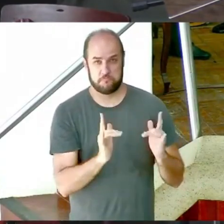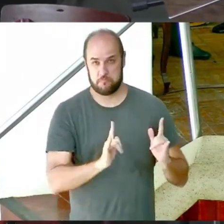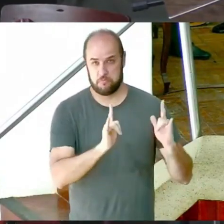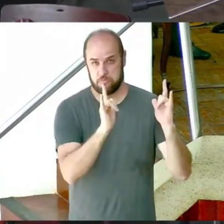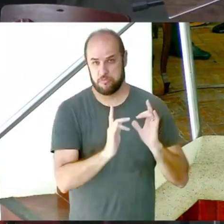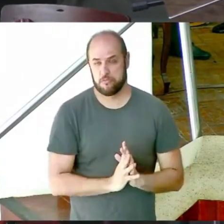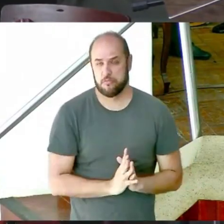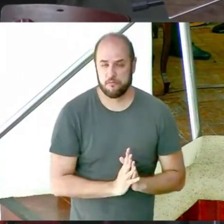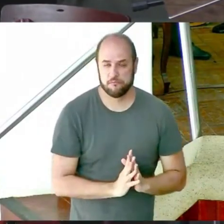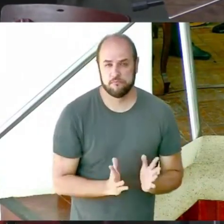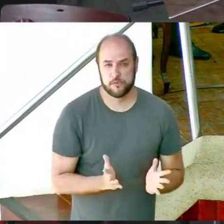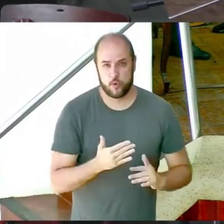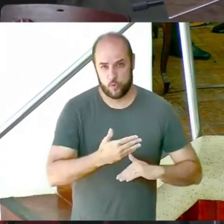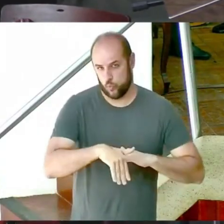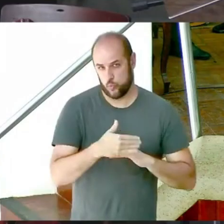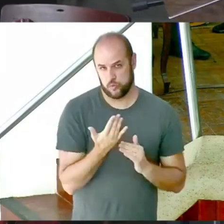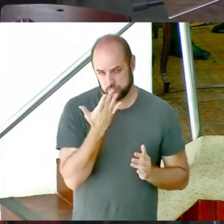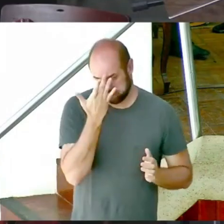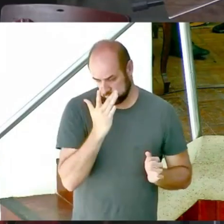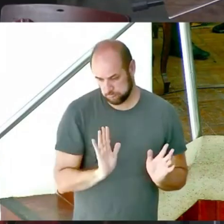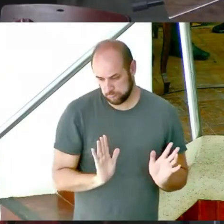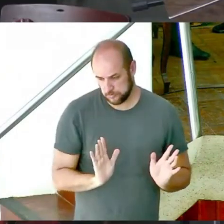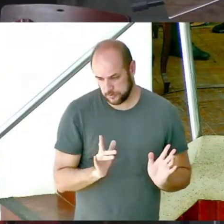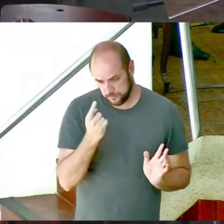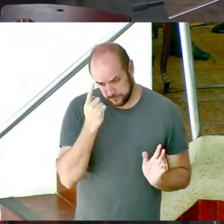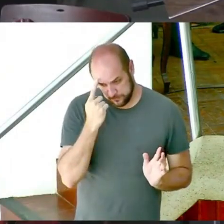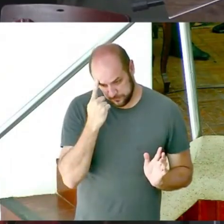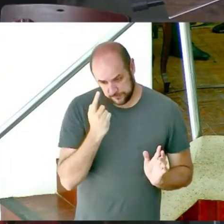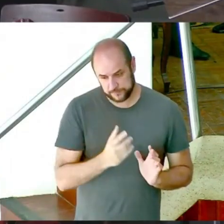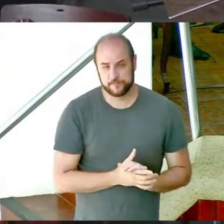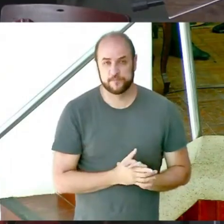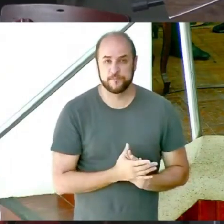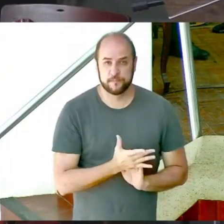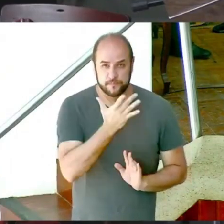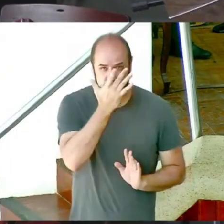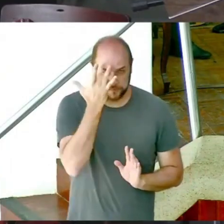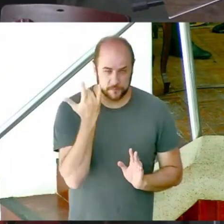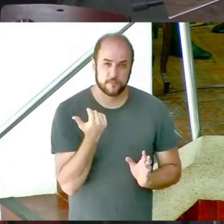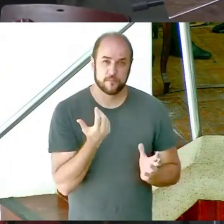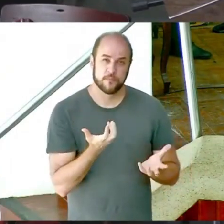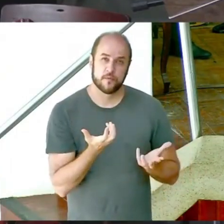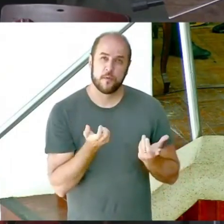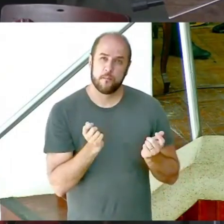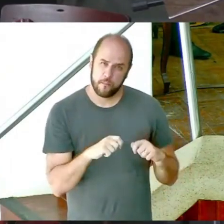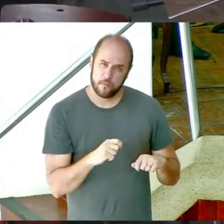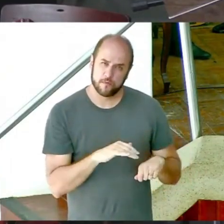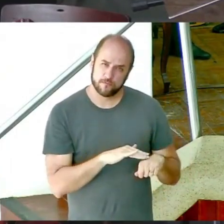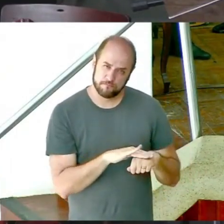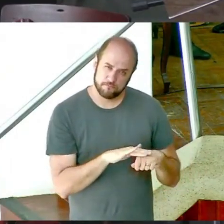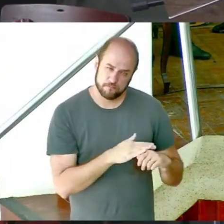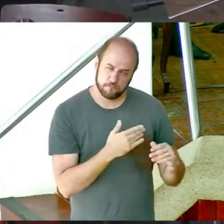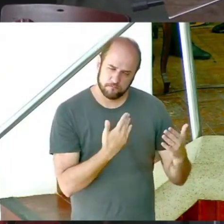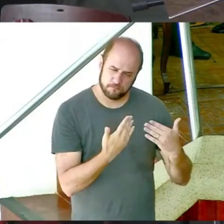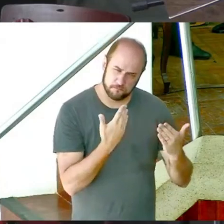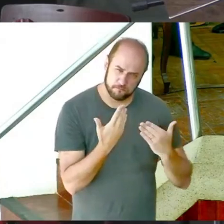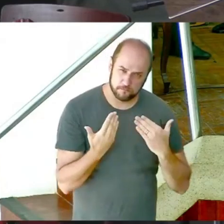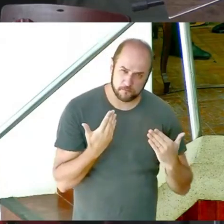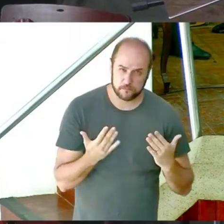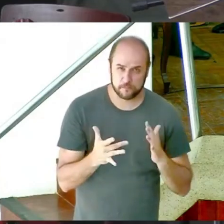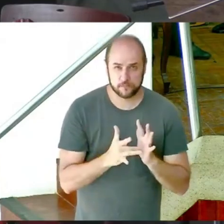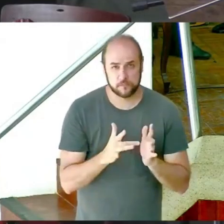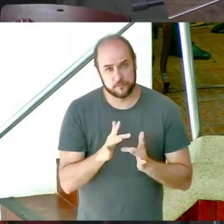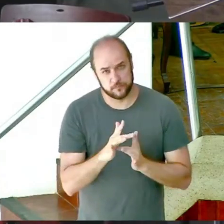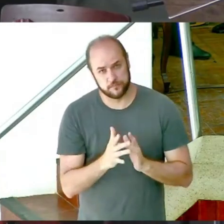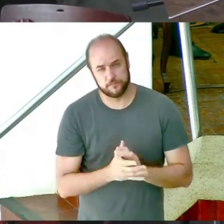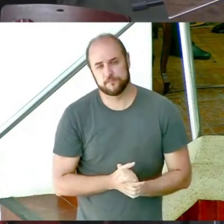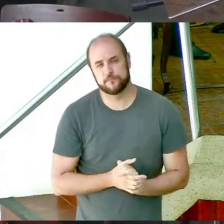ou talvez da sua rua, com quem você possa compartilhar de Jesus,